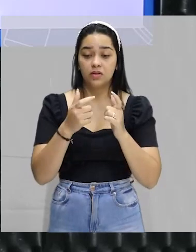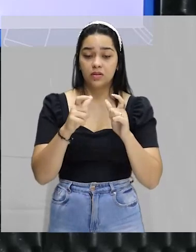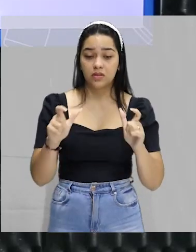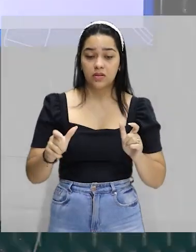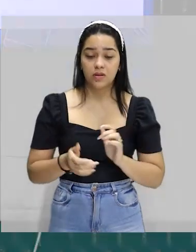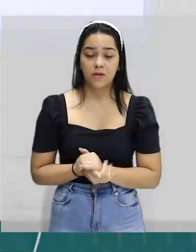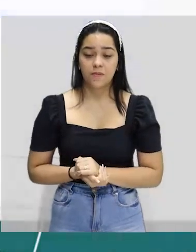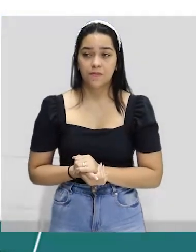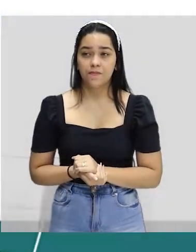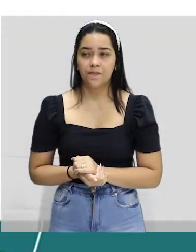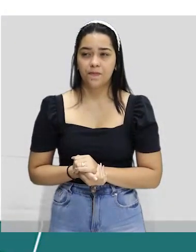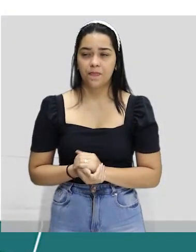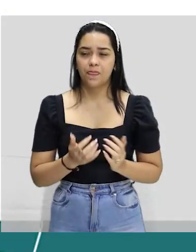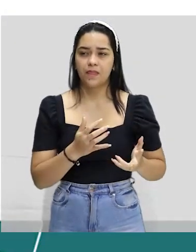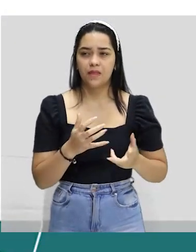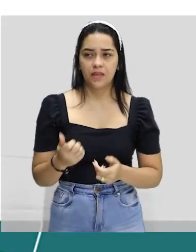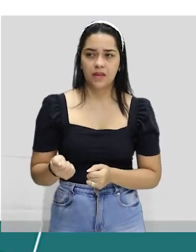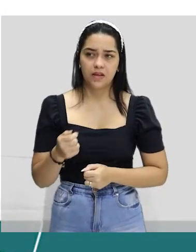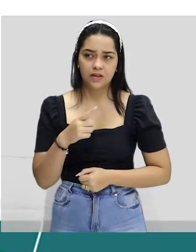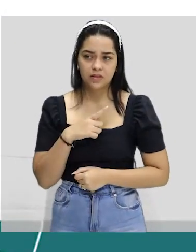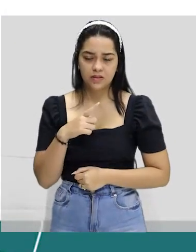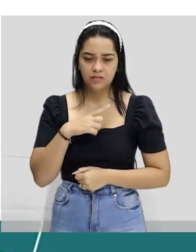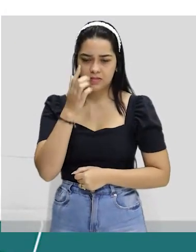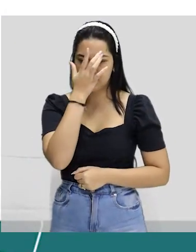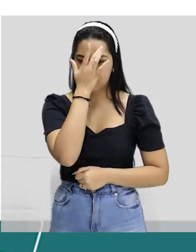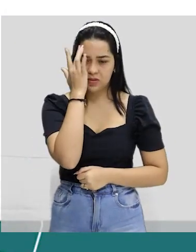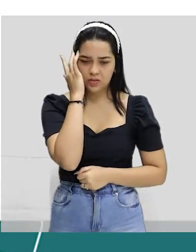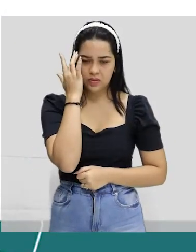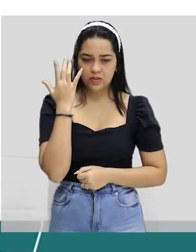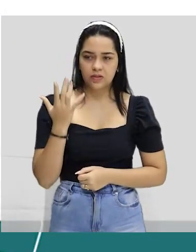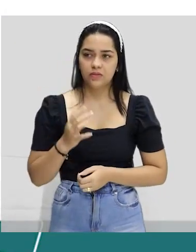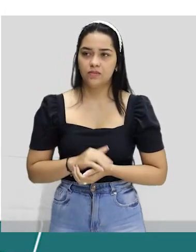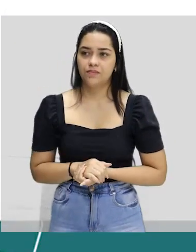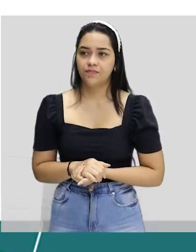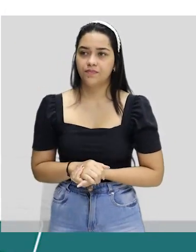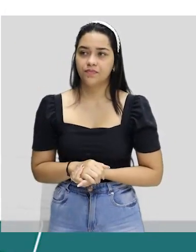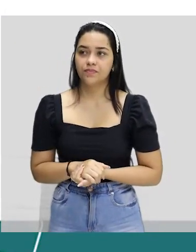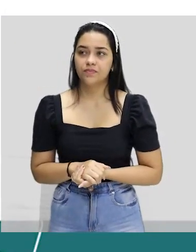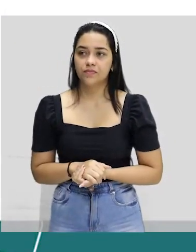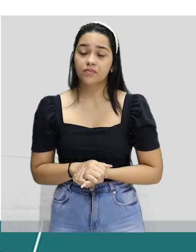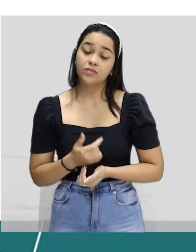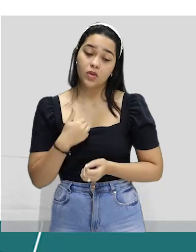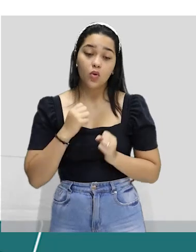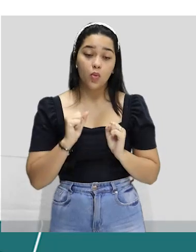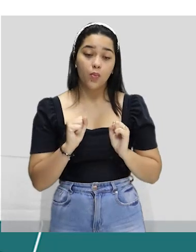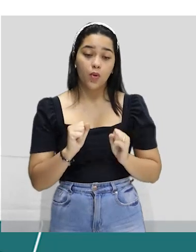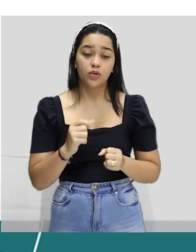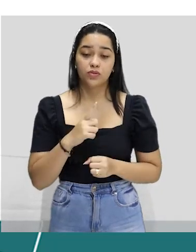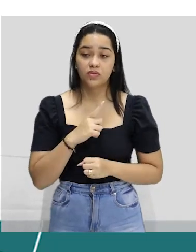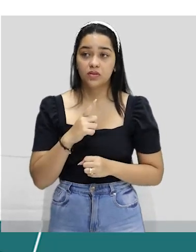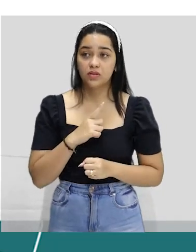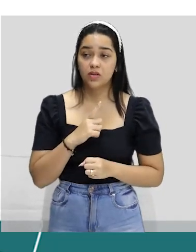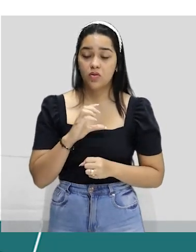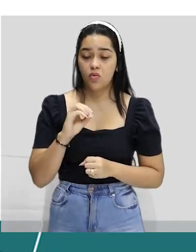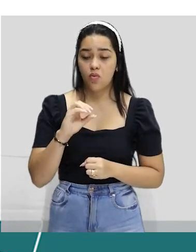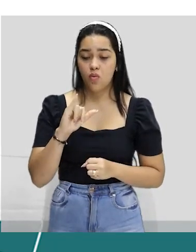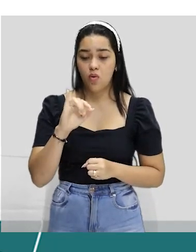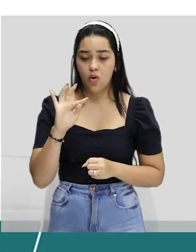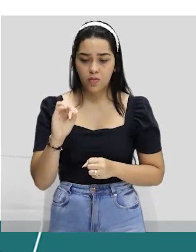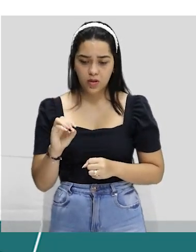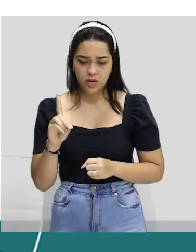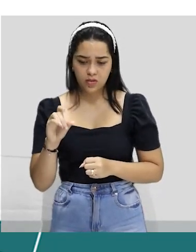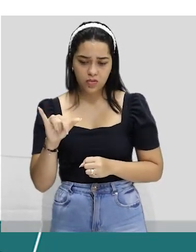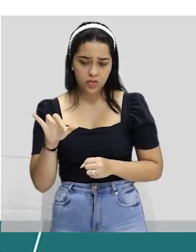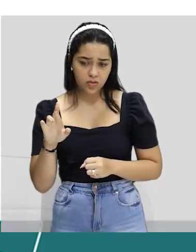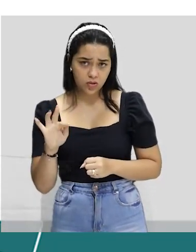destacado. A terra era povoada de selvagens. Ah, eu posso ter um objeto direto?